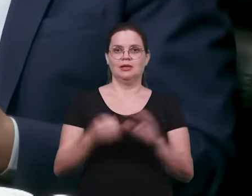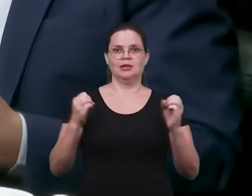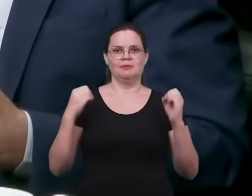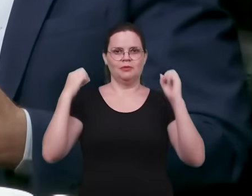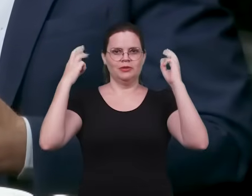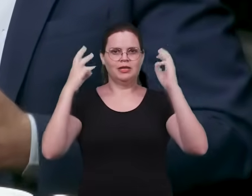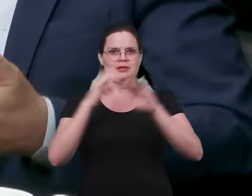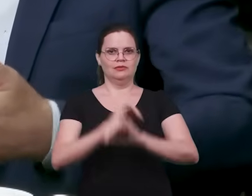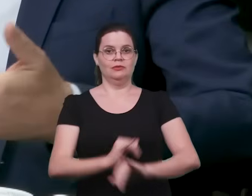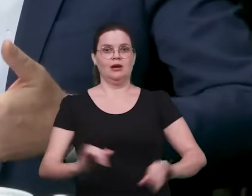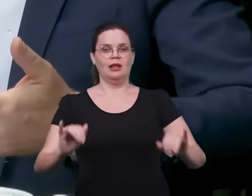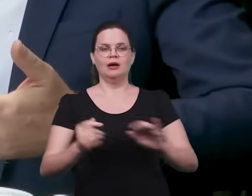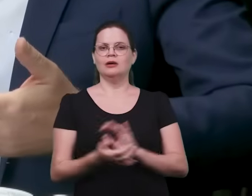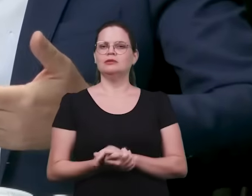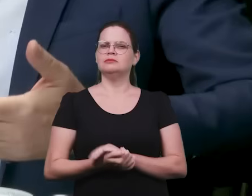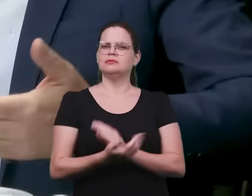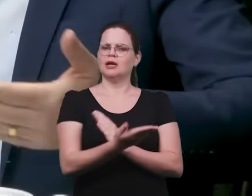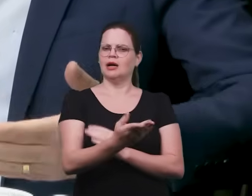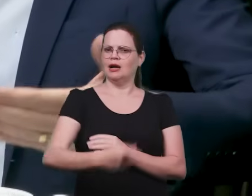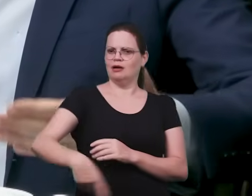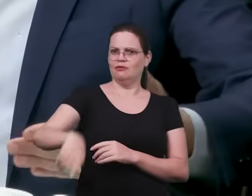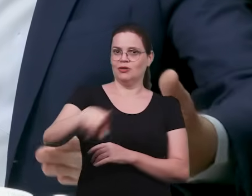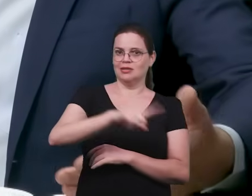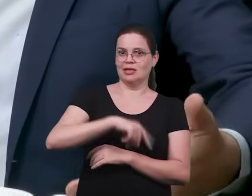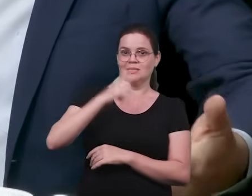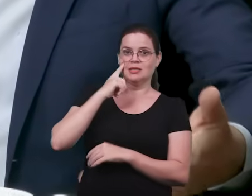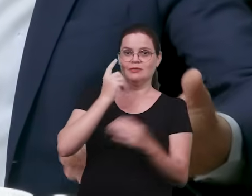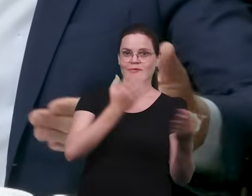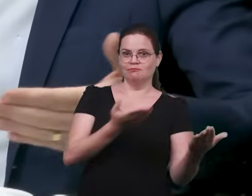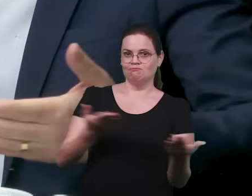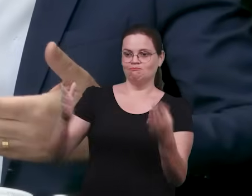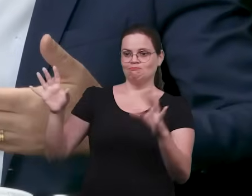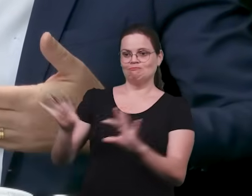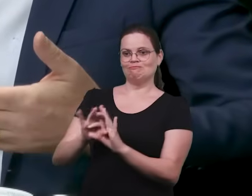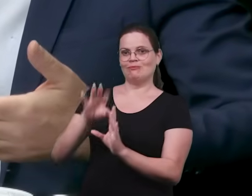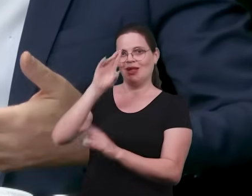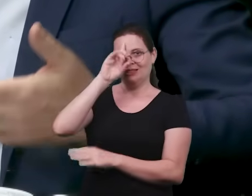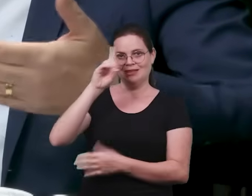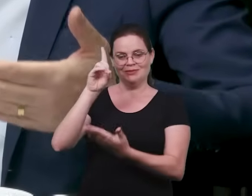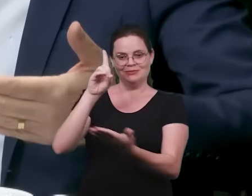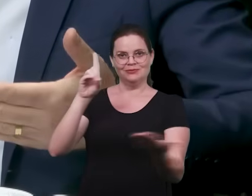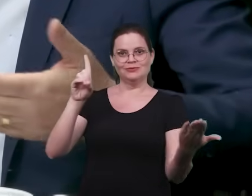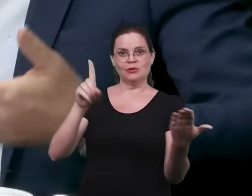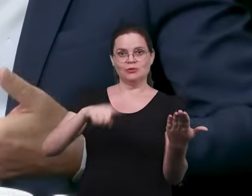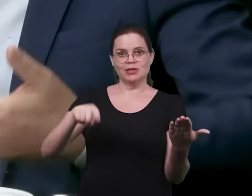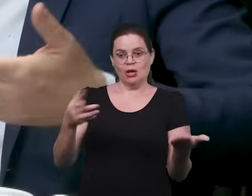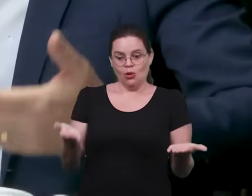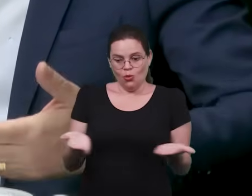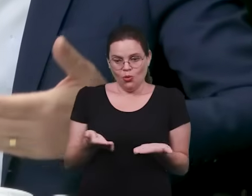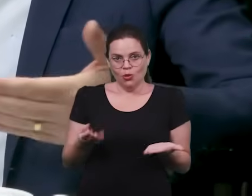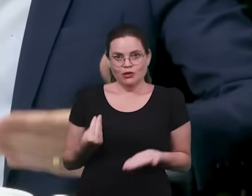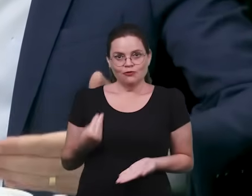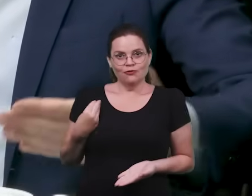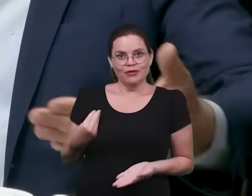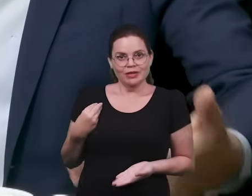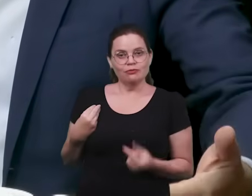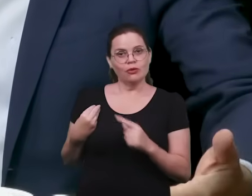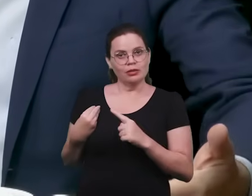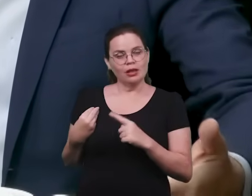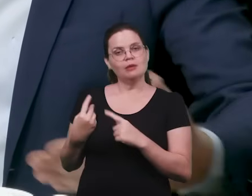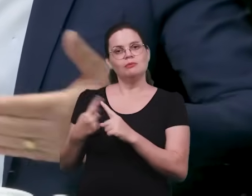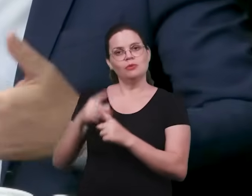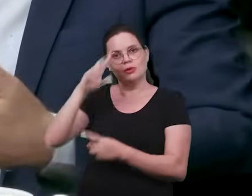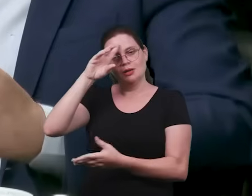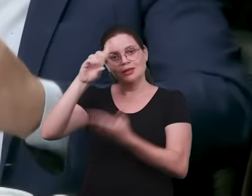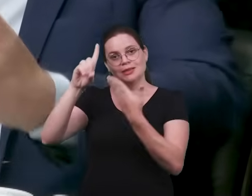Moisés diz assim: olha, vós todos que vos chegastes ao Senhor vosso Deus, vós hoje todos estáis